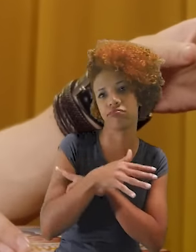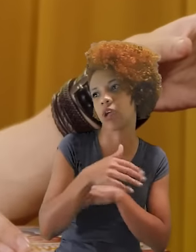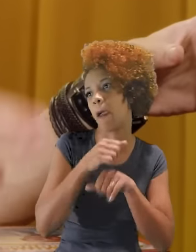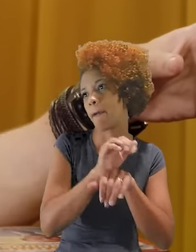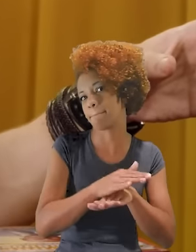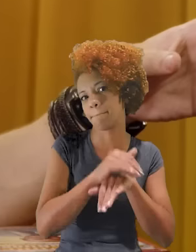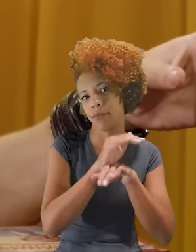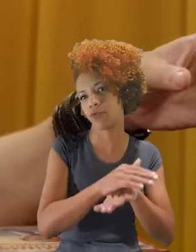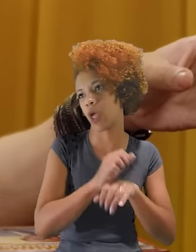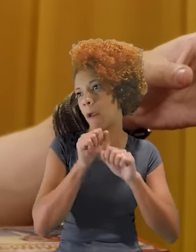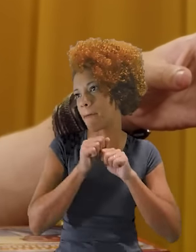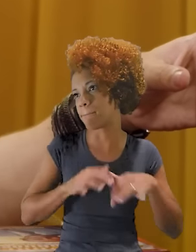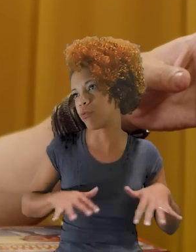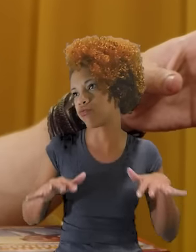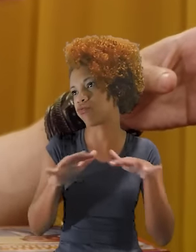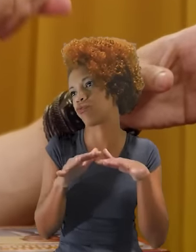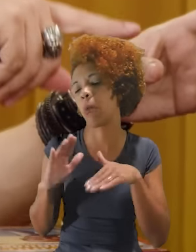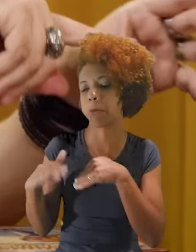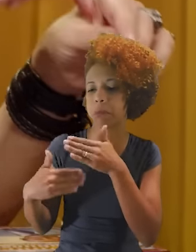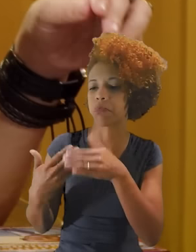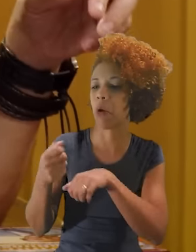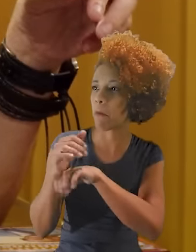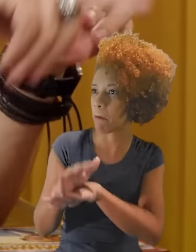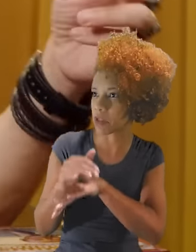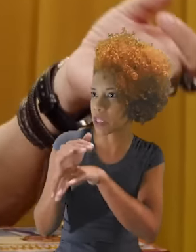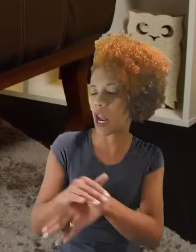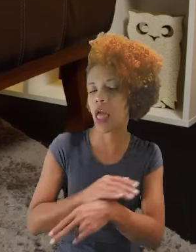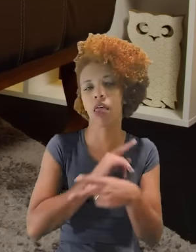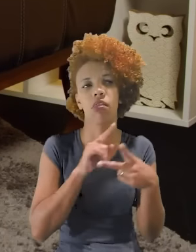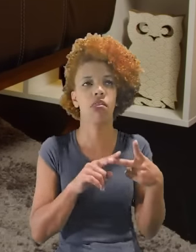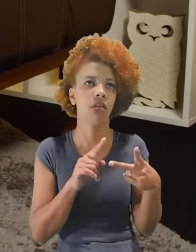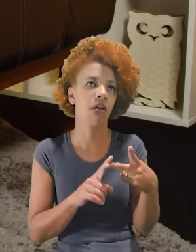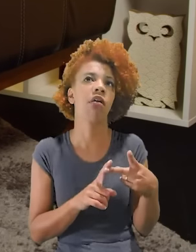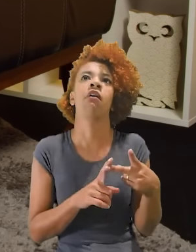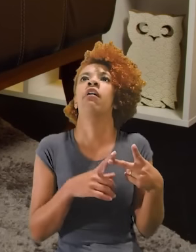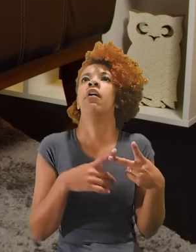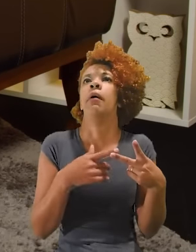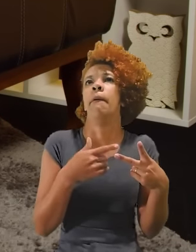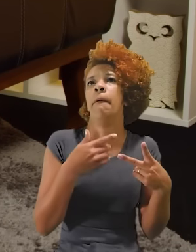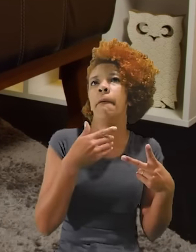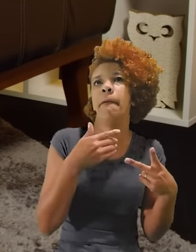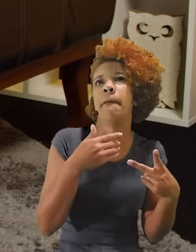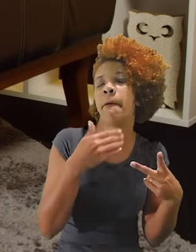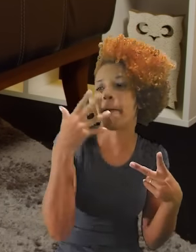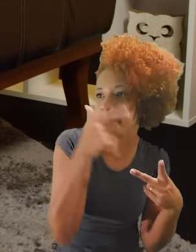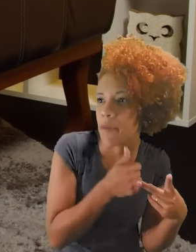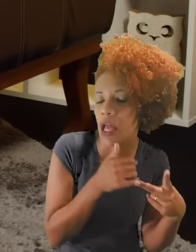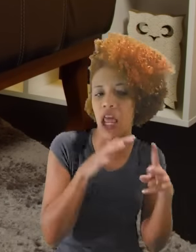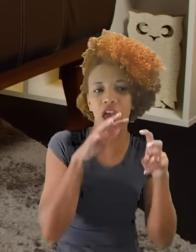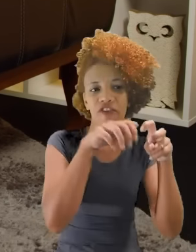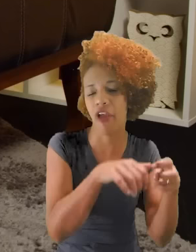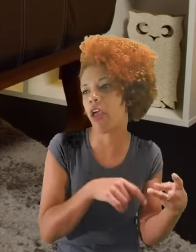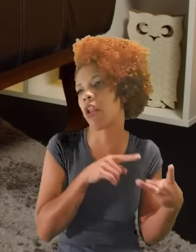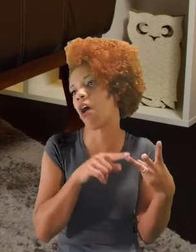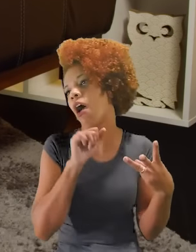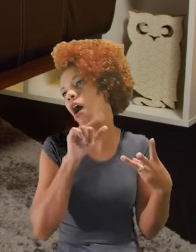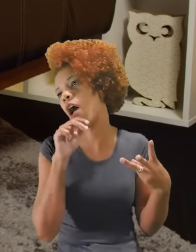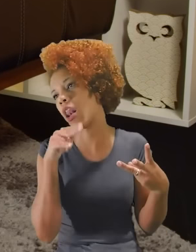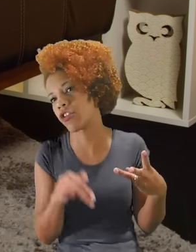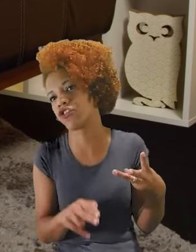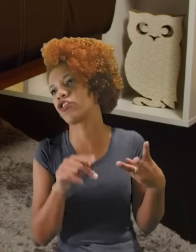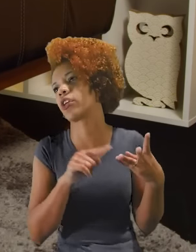meteu a Pequena Sereia, puf, explodiu. Aí veio, Pequena Rei Sereia. Leão. Exatamente, Pequena Sereia, Bela e a Fera, Aladdin, Rei Leão e a